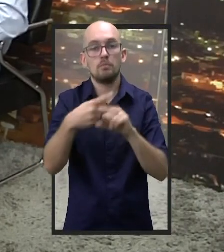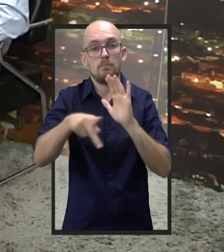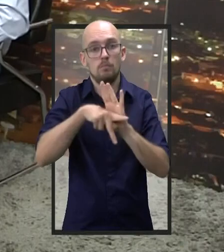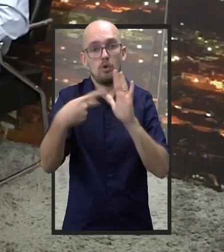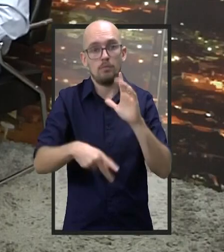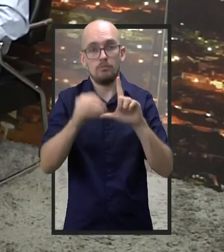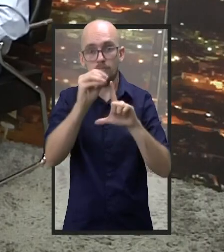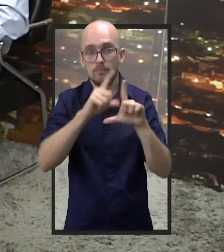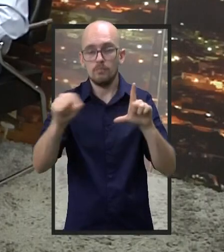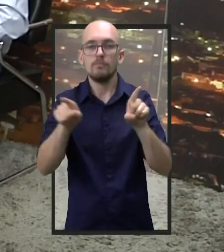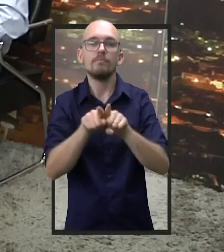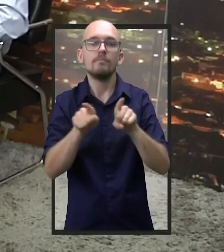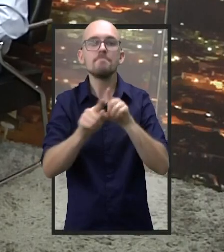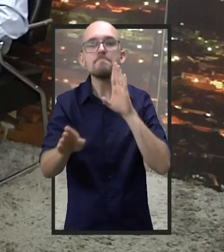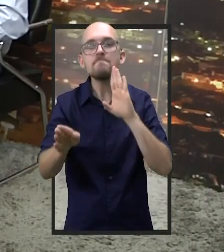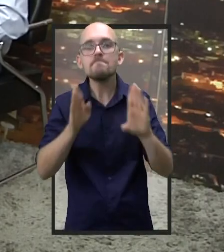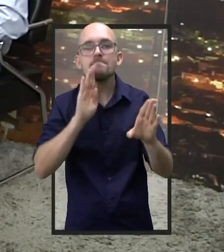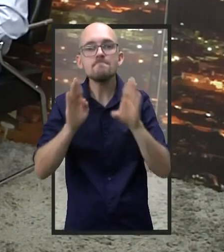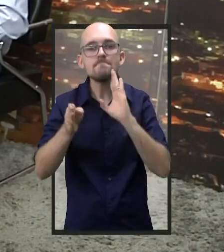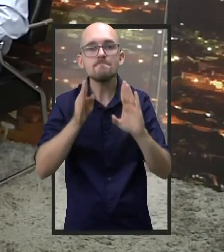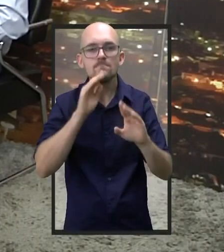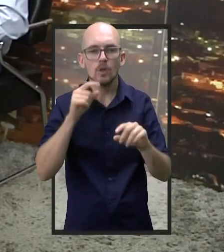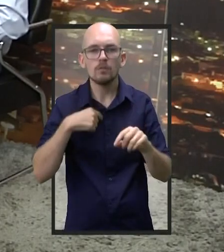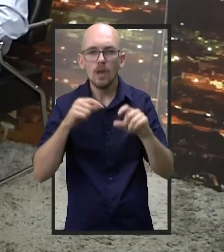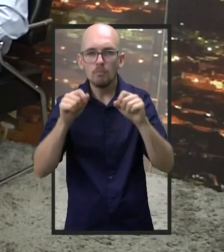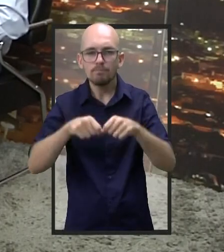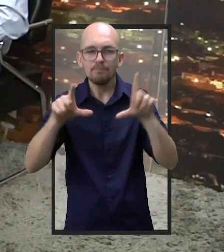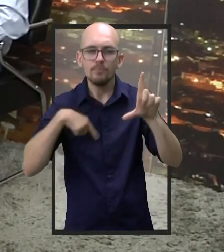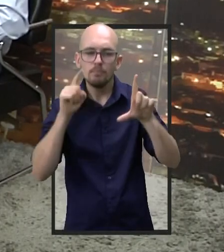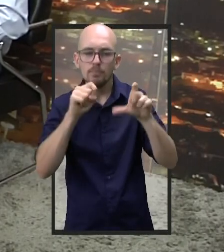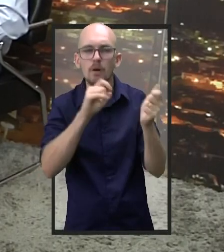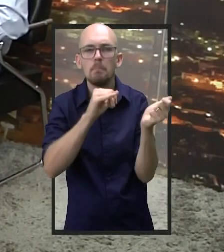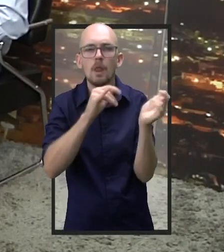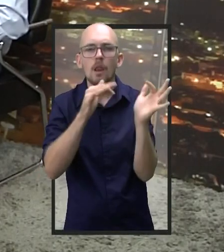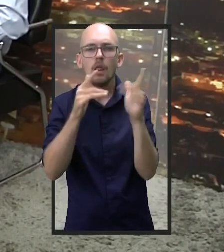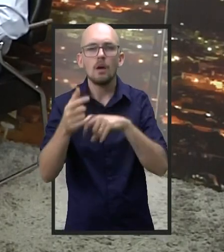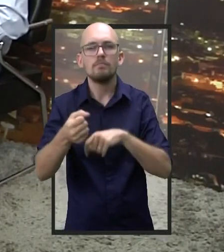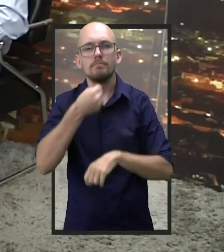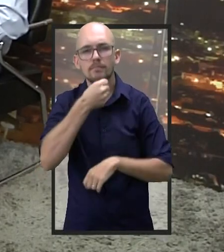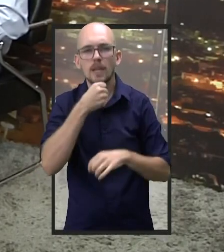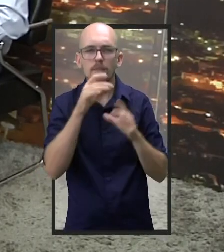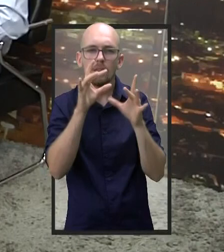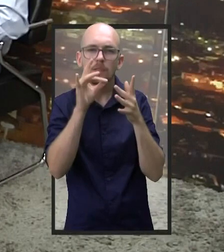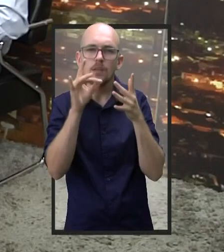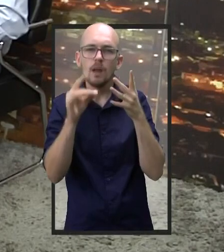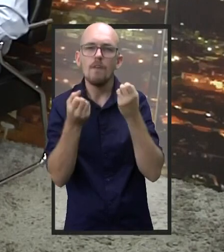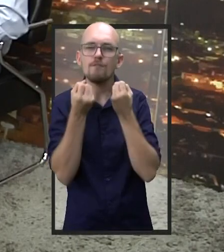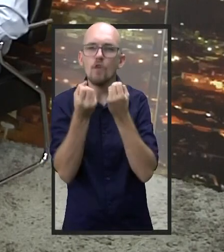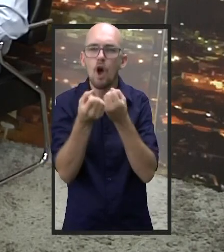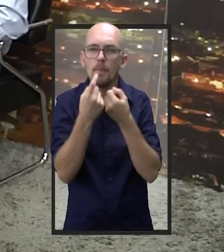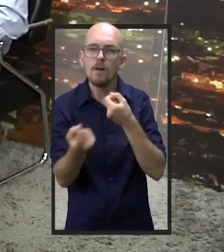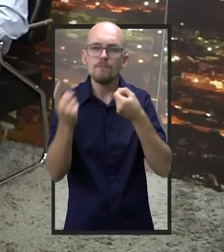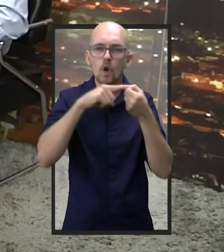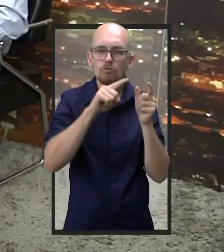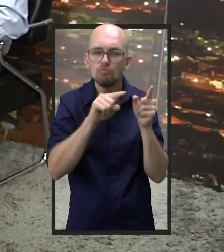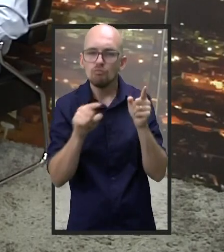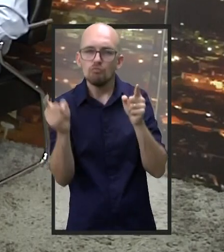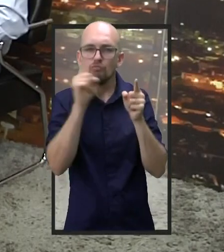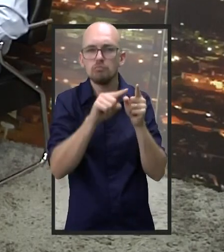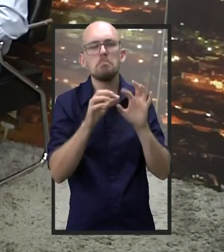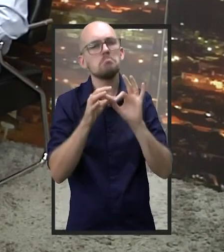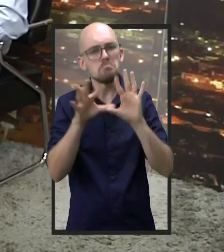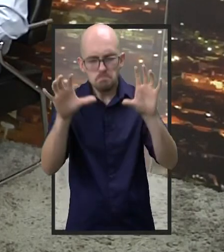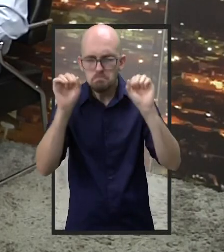youtube.com/tvcanjaú. No Facebook também você encontra o link desta entrevista para rever em detalhes informações